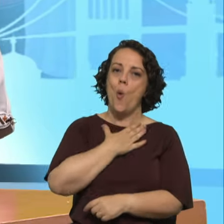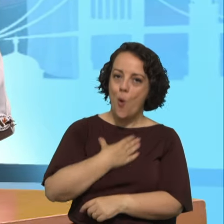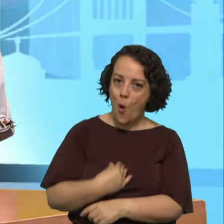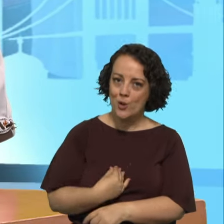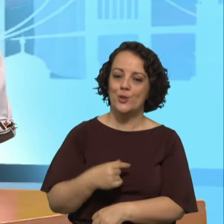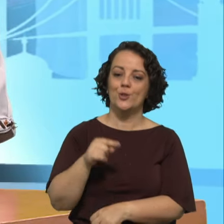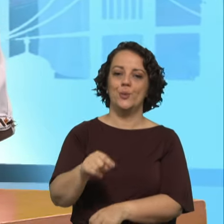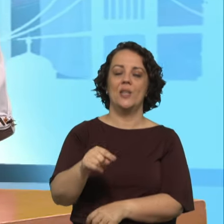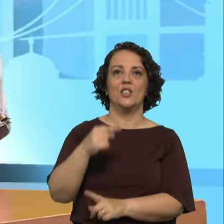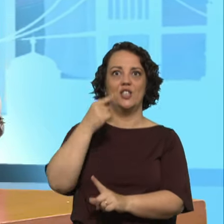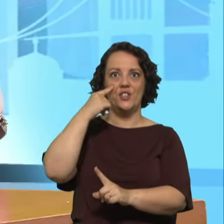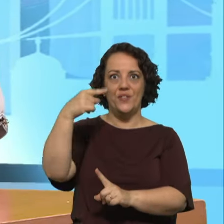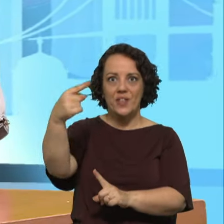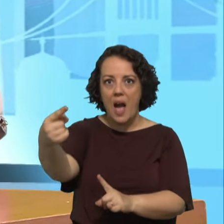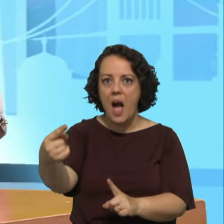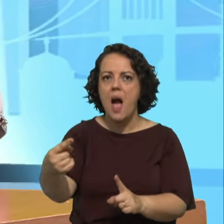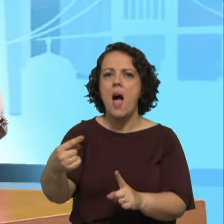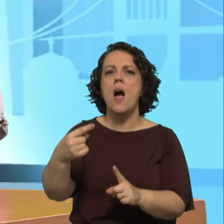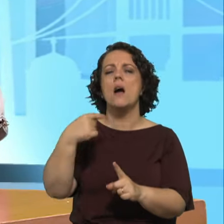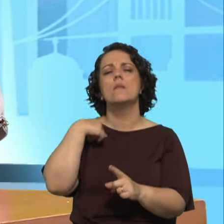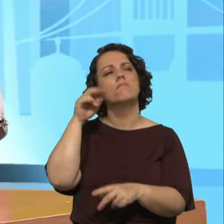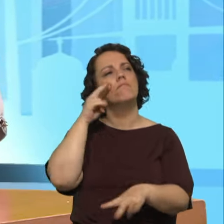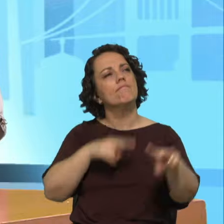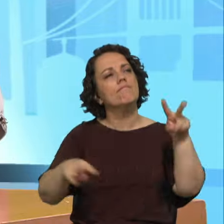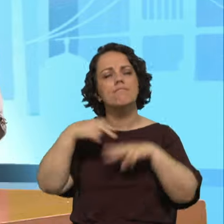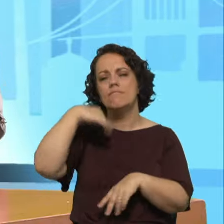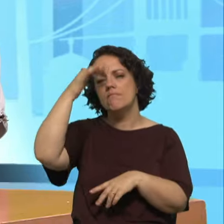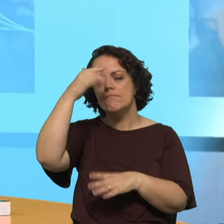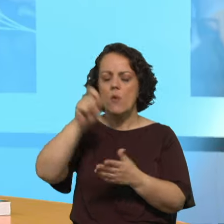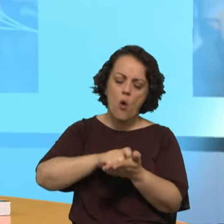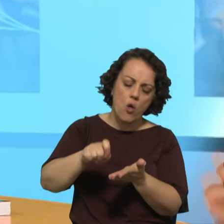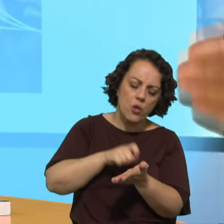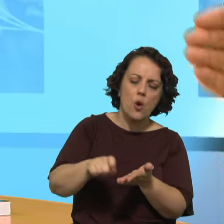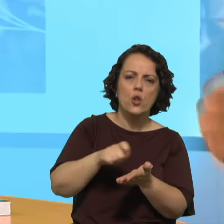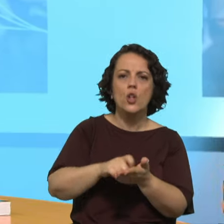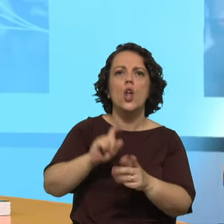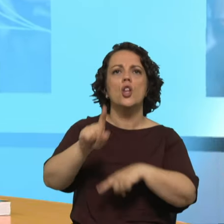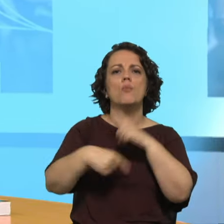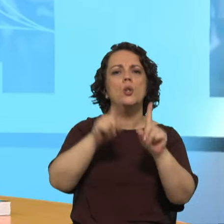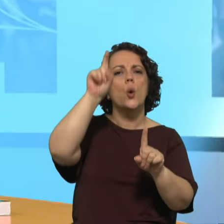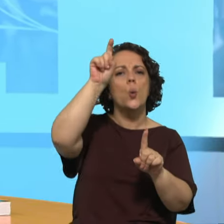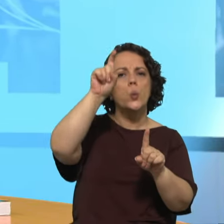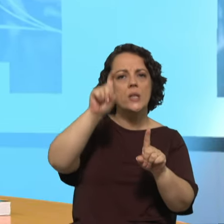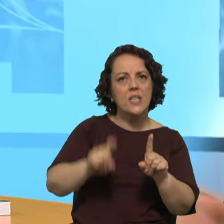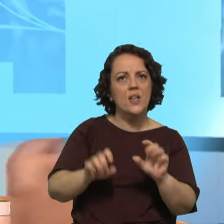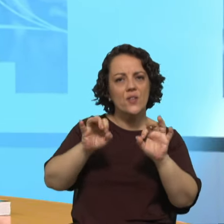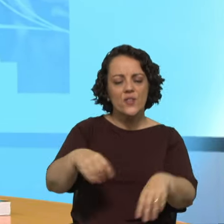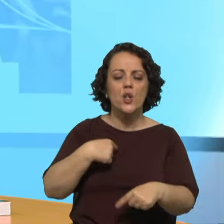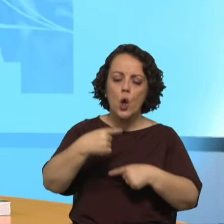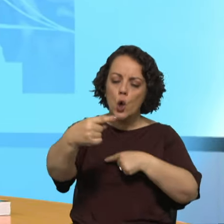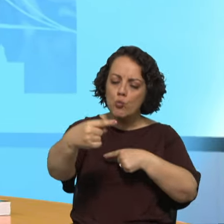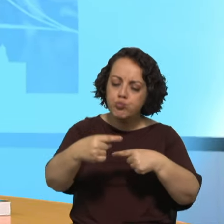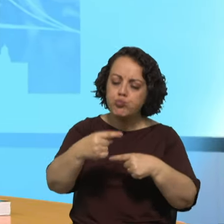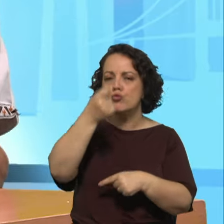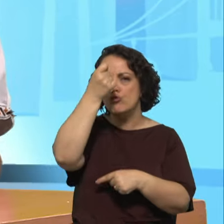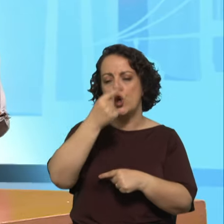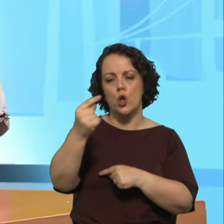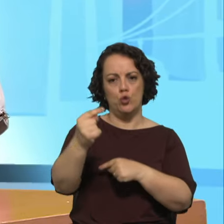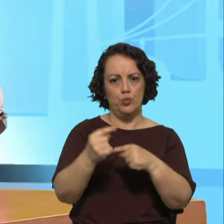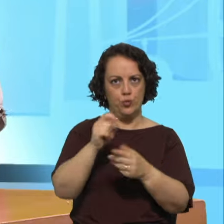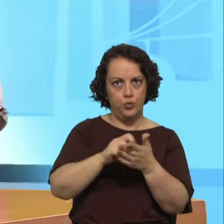com intensidade vou tomando as minhas notas e depois ao fim de cada dia faço uma pequenina crónica e ao fim de cada semana